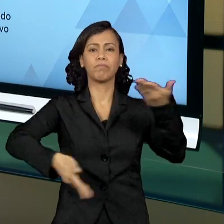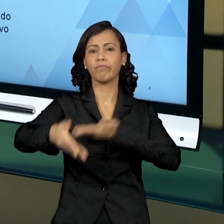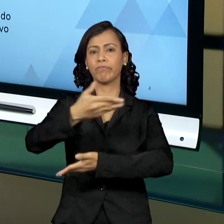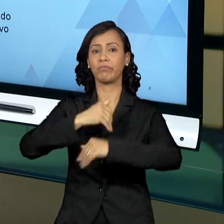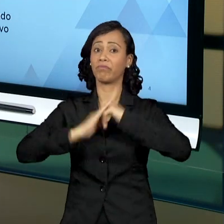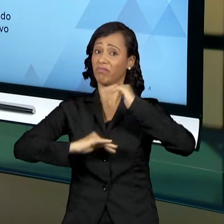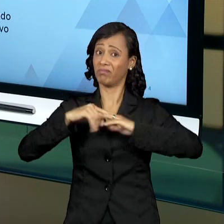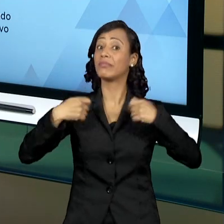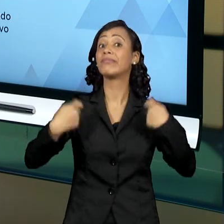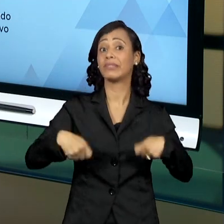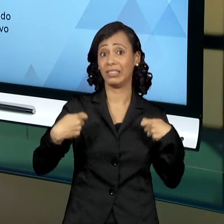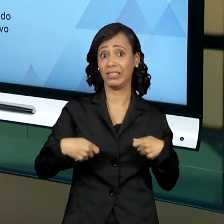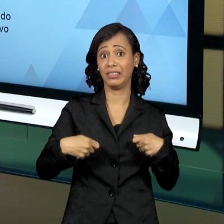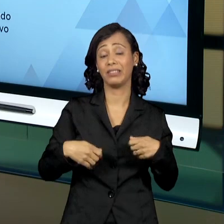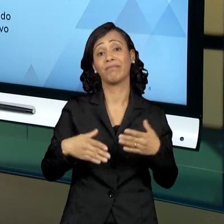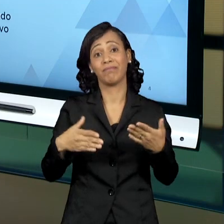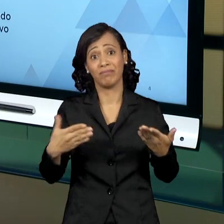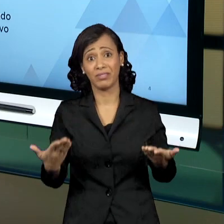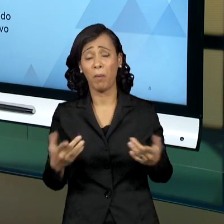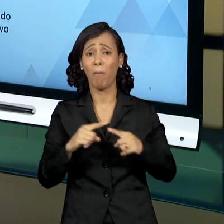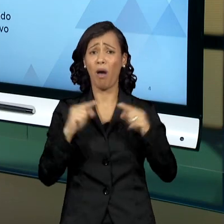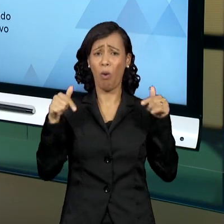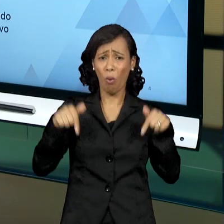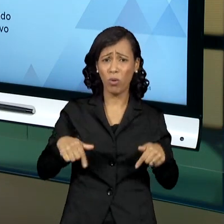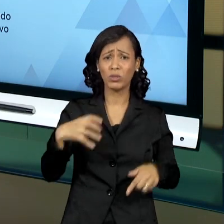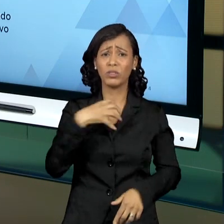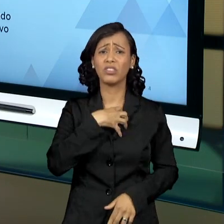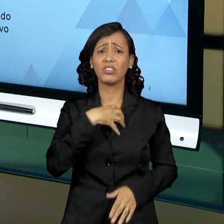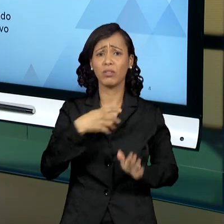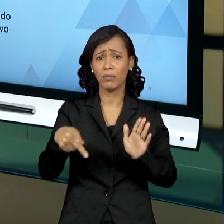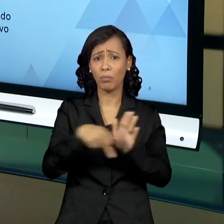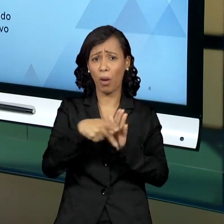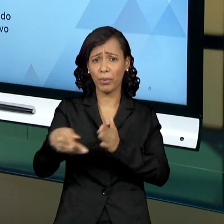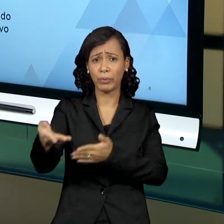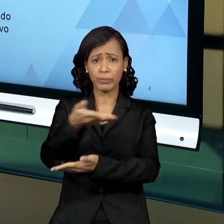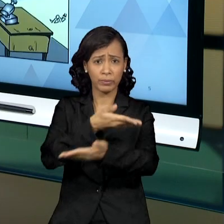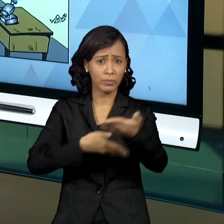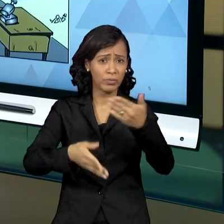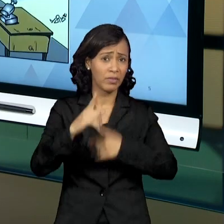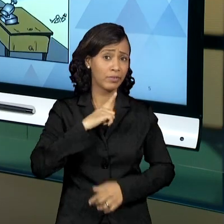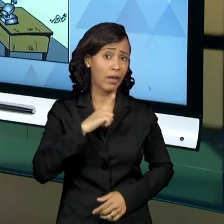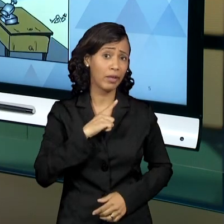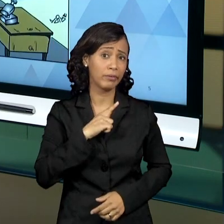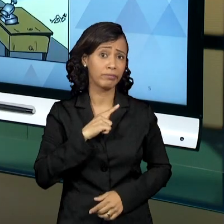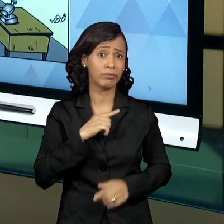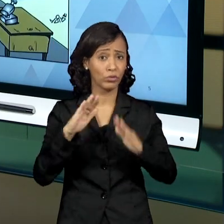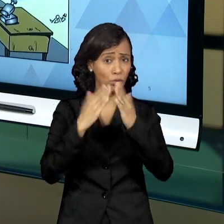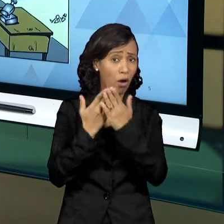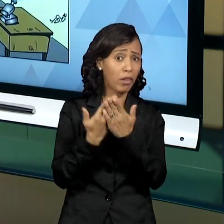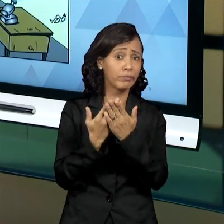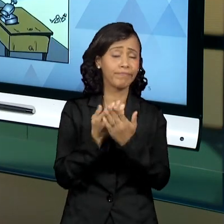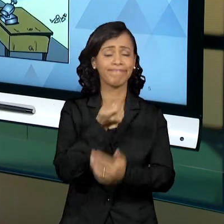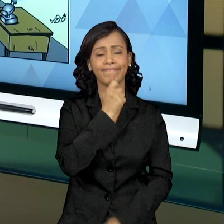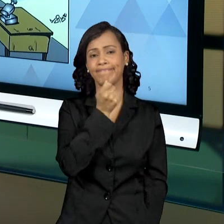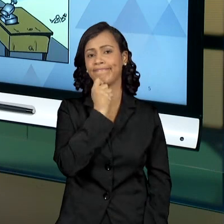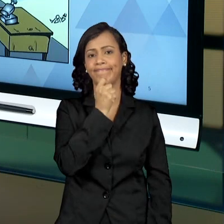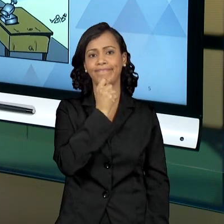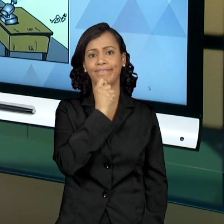este modelo, ele não foi desenvolvido, não tem sido desenvolvido em muitas escolas.